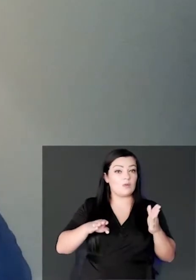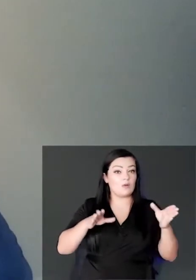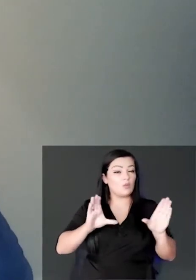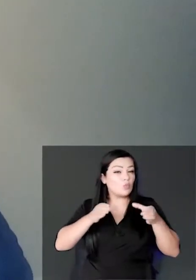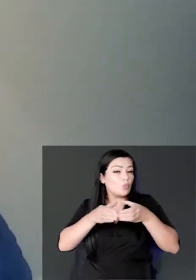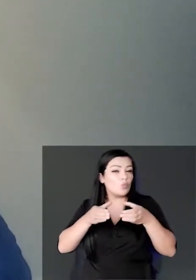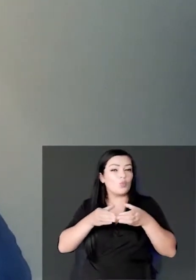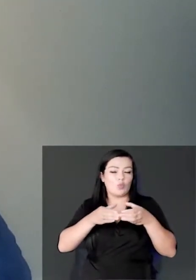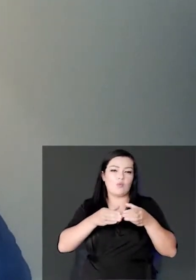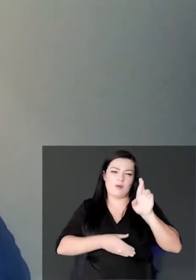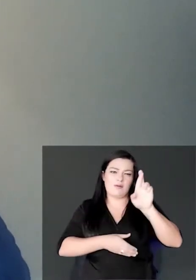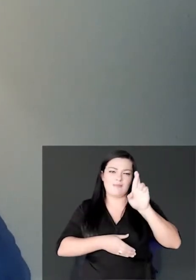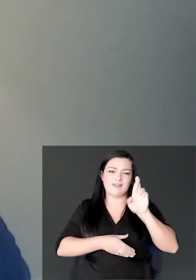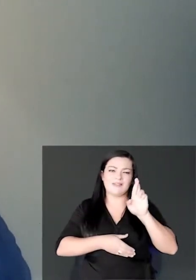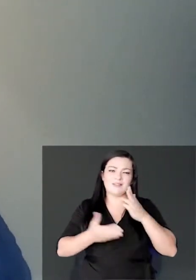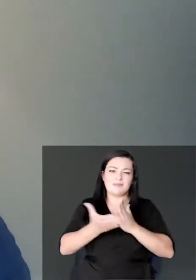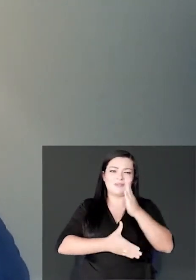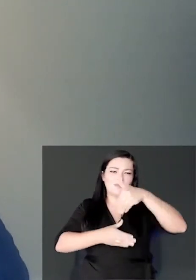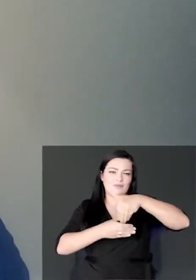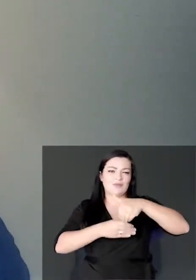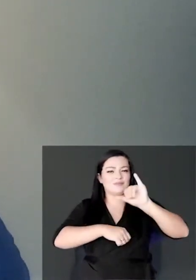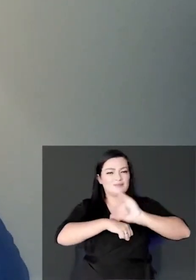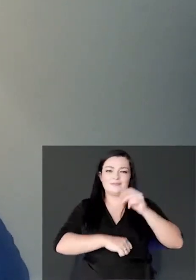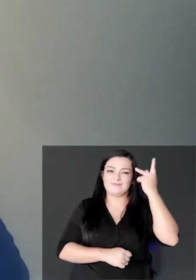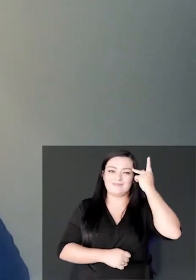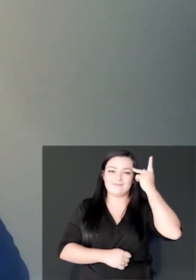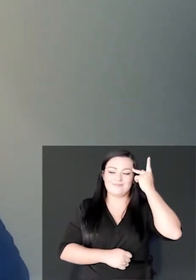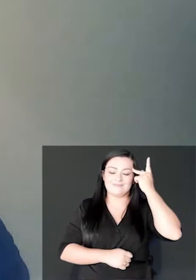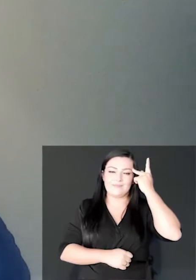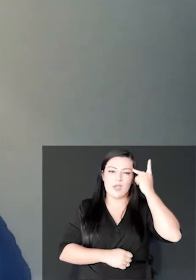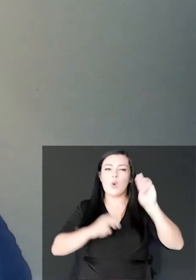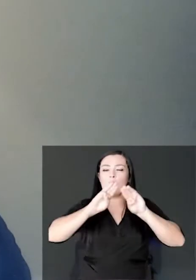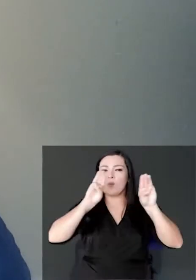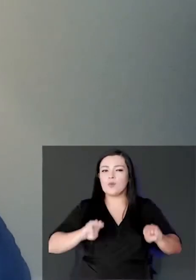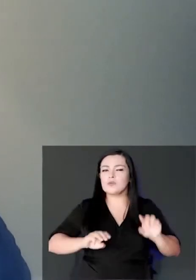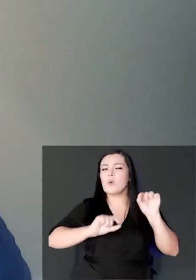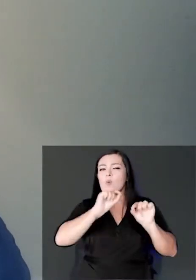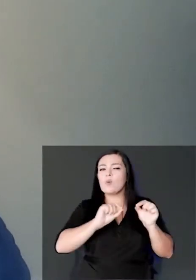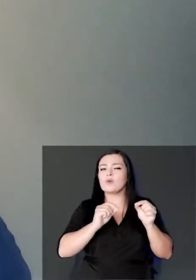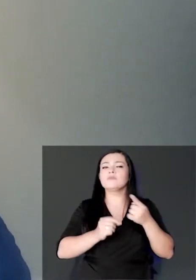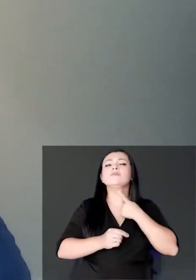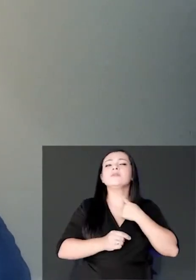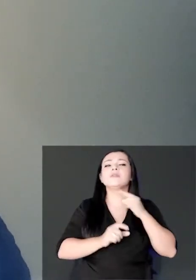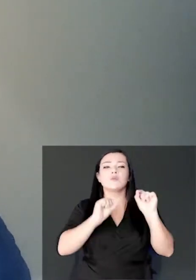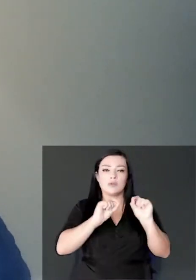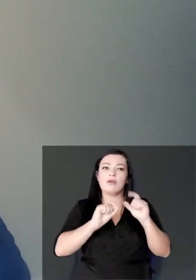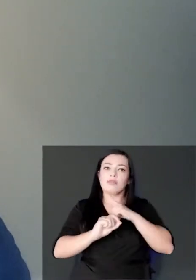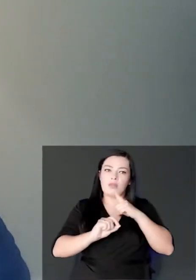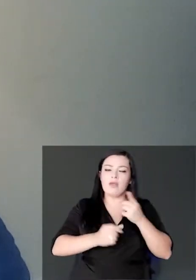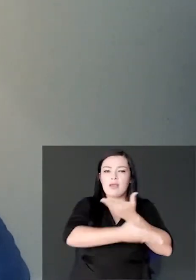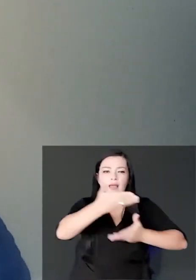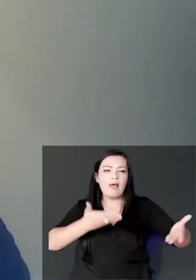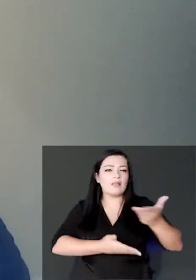integro a chapa de representantes regionais do SISEM, recém-eleita para a capital de São Paulo. O museu que eu quero estabelece relações